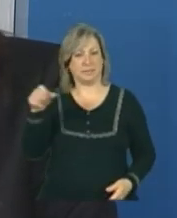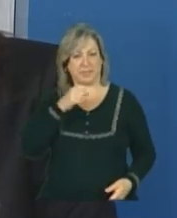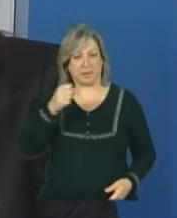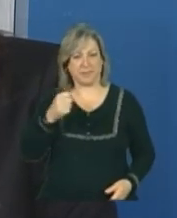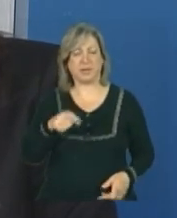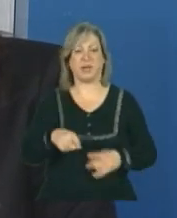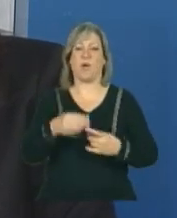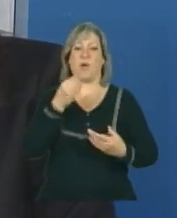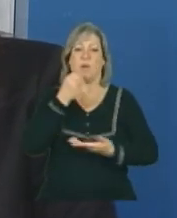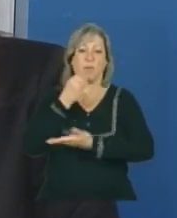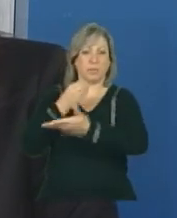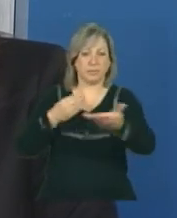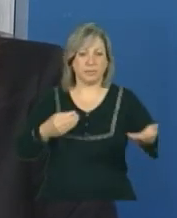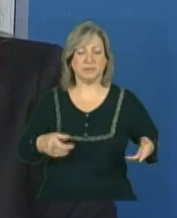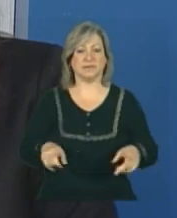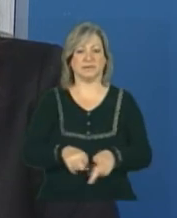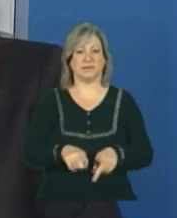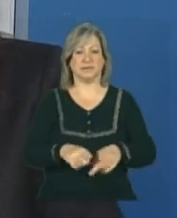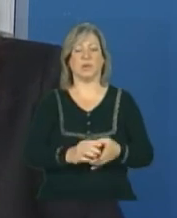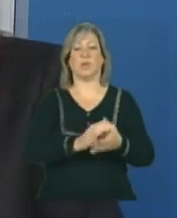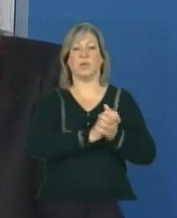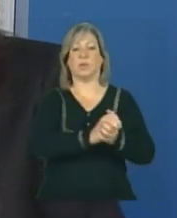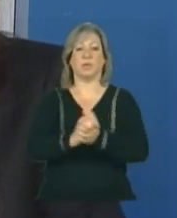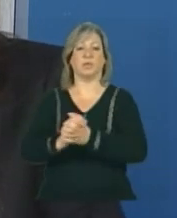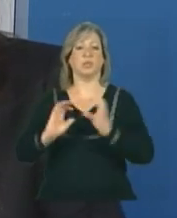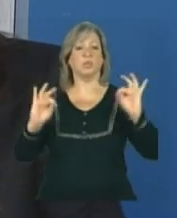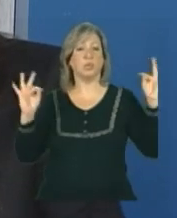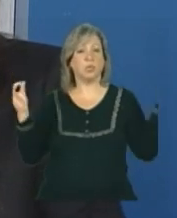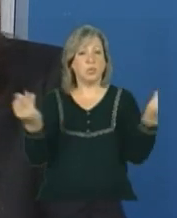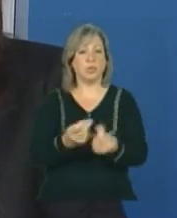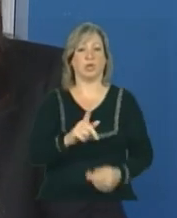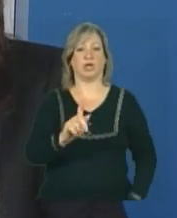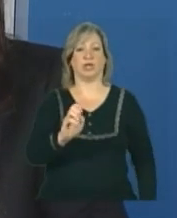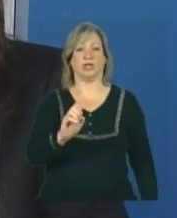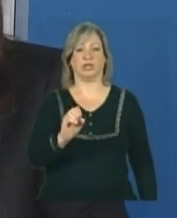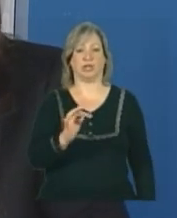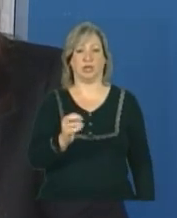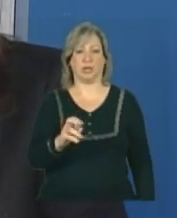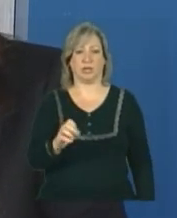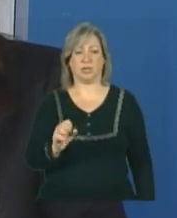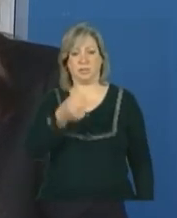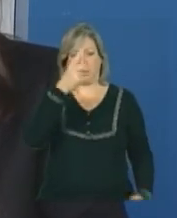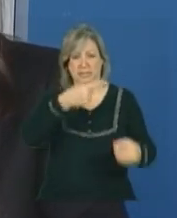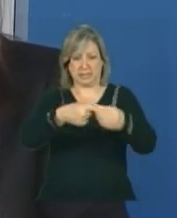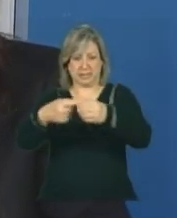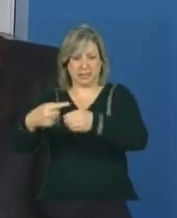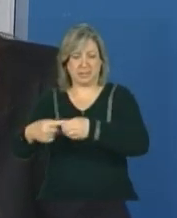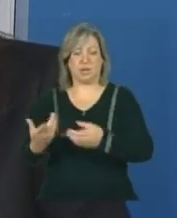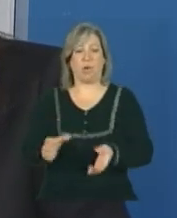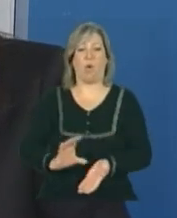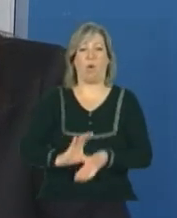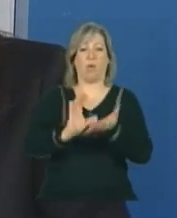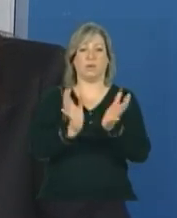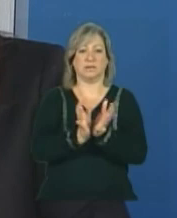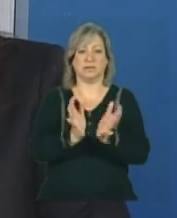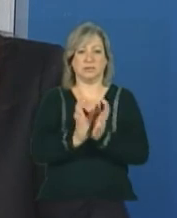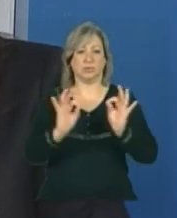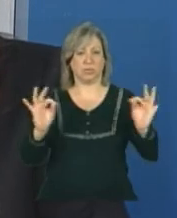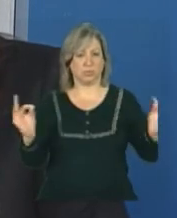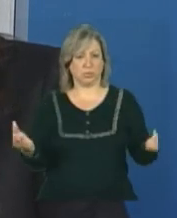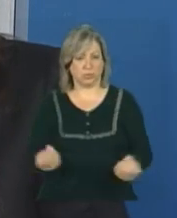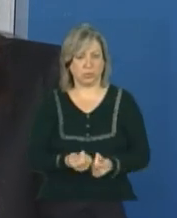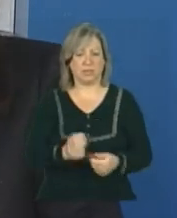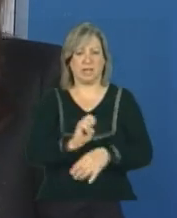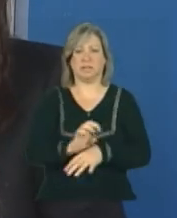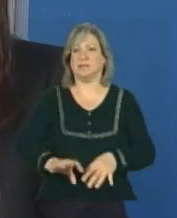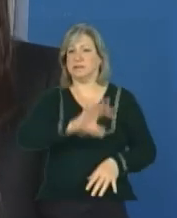e cumprimentando todos os gestores municipais, conselheiros municipais e estaduais que nos ouvem nesse